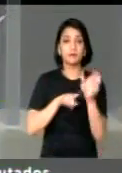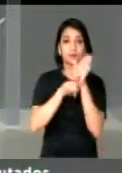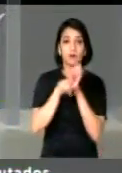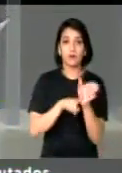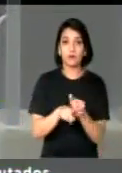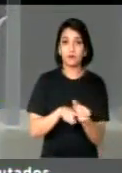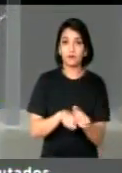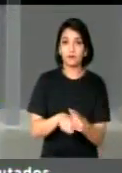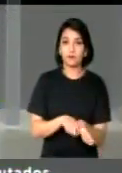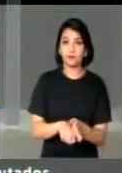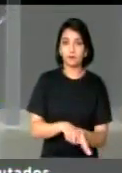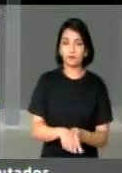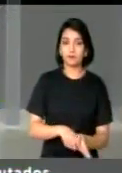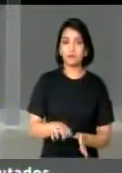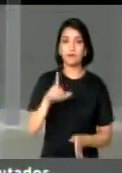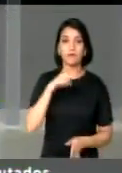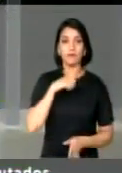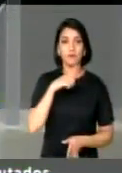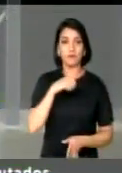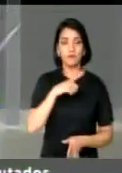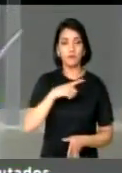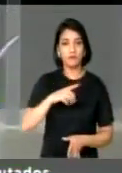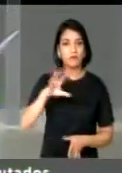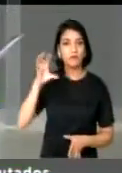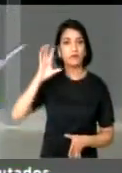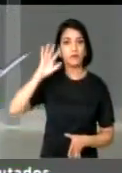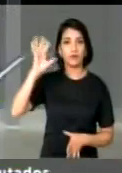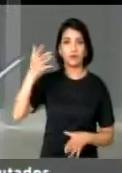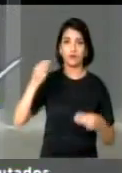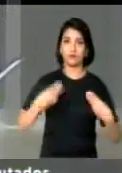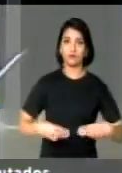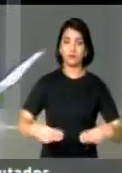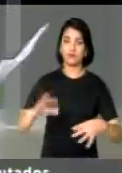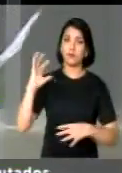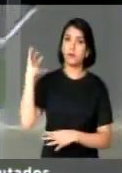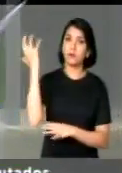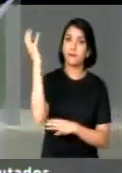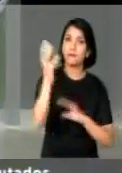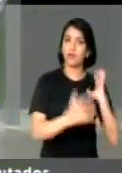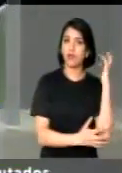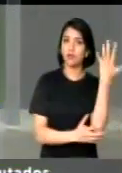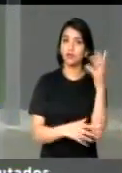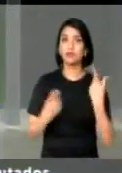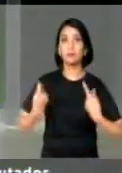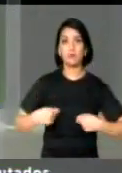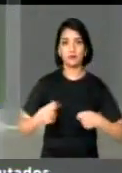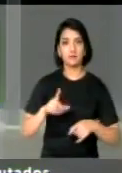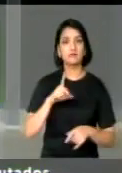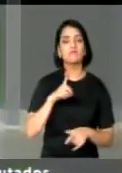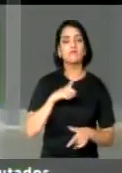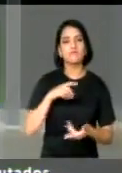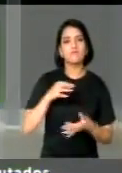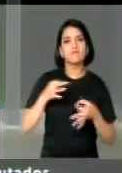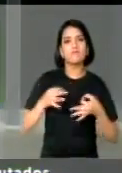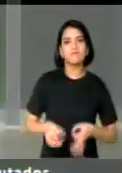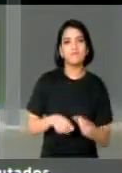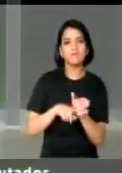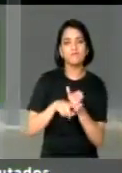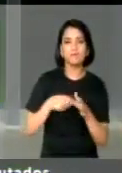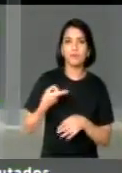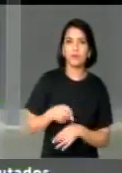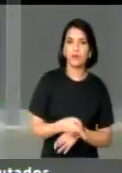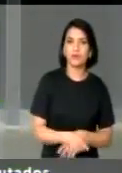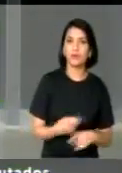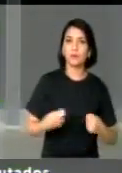essa decisão do Ministério do Meio Ambiente precisa ser mais consistente. Também é preciso